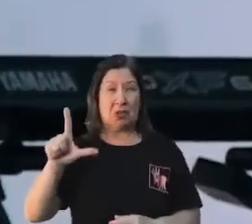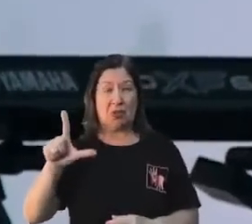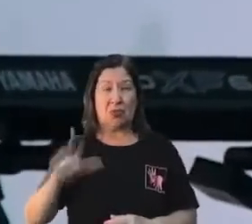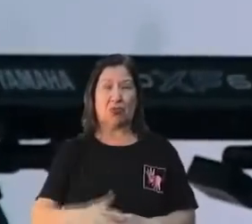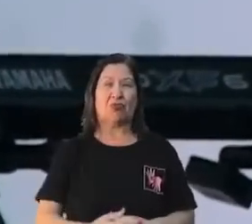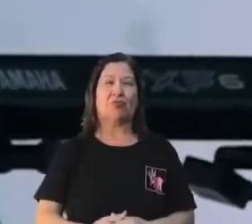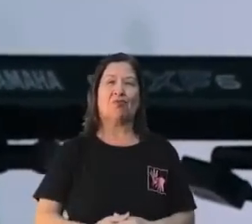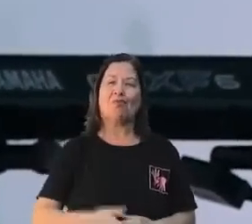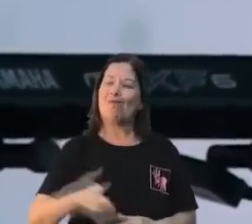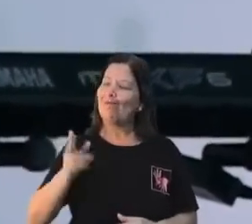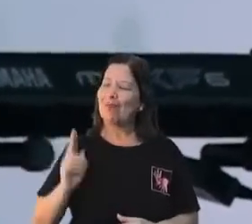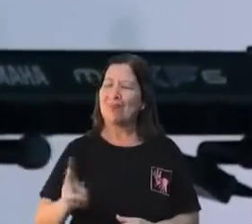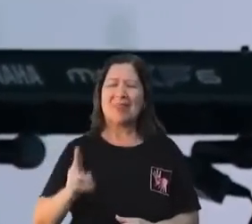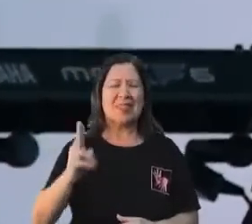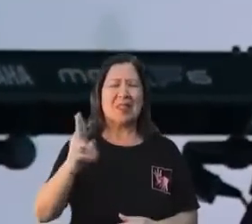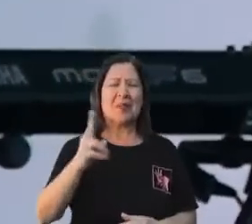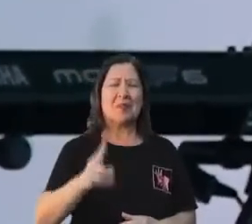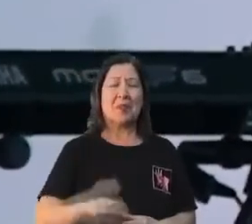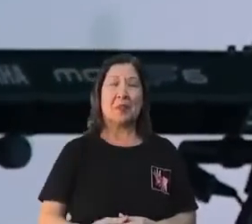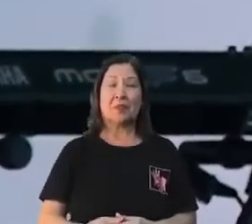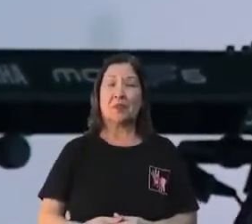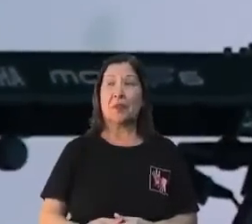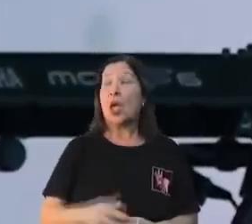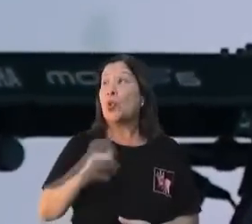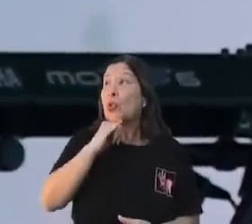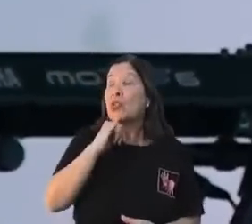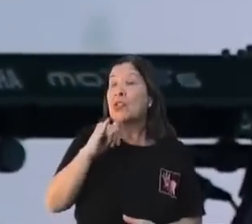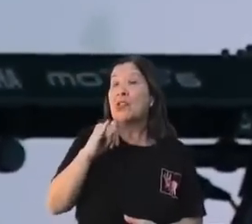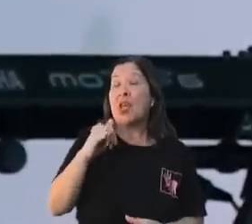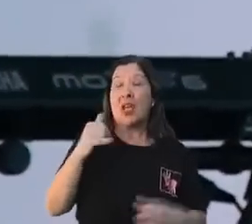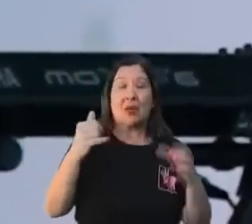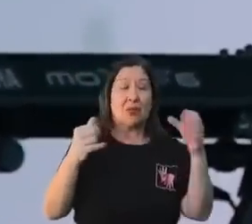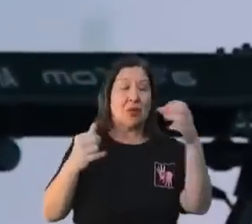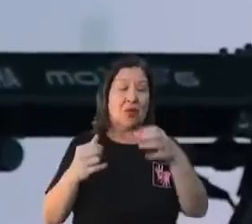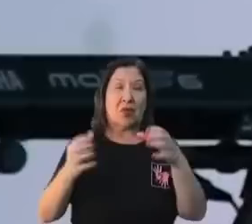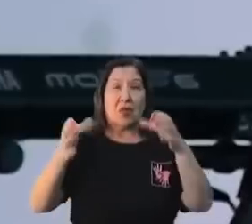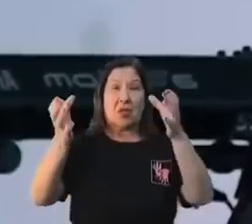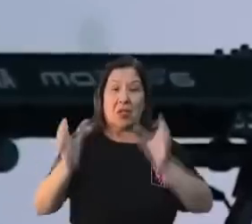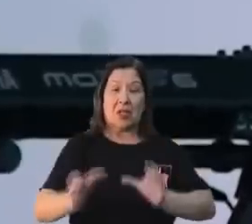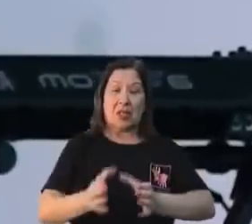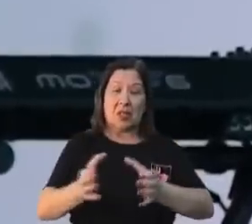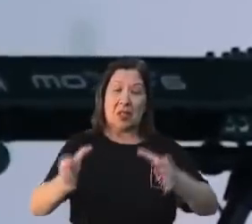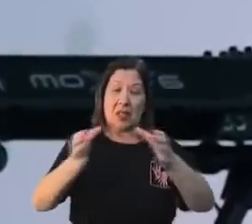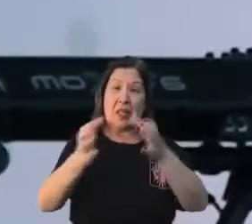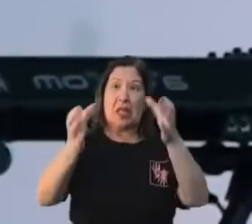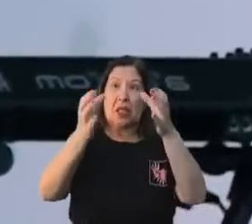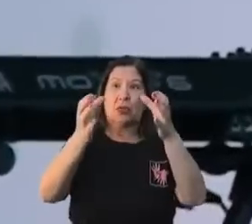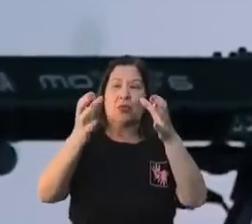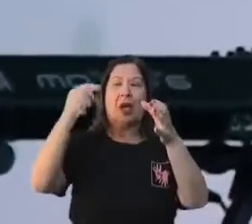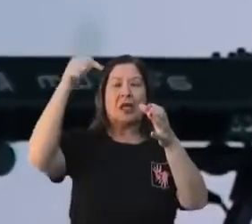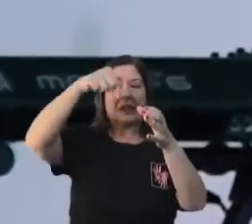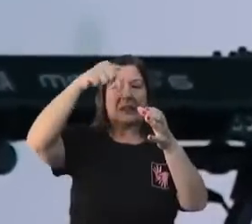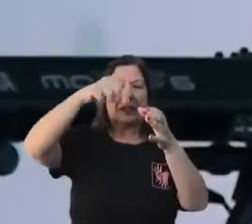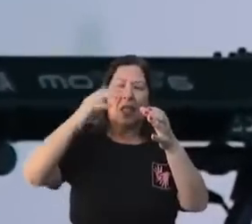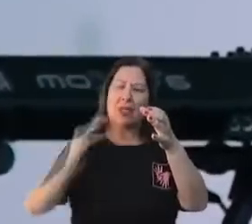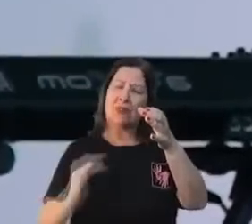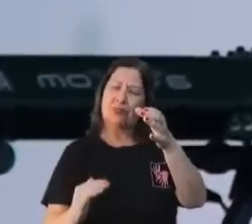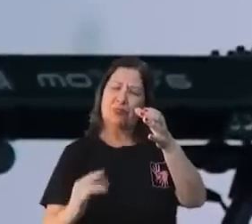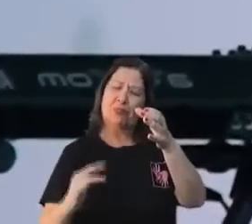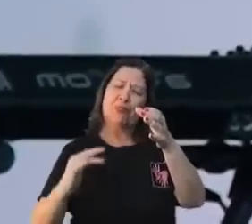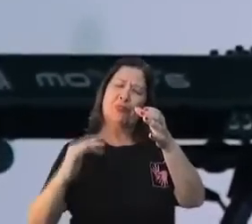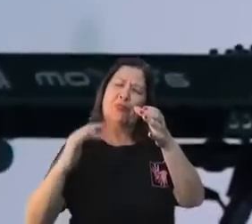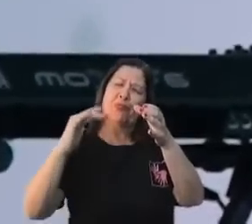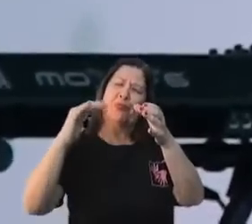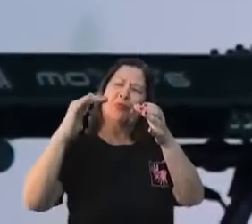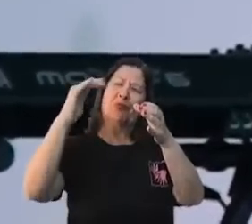libras. Estou falando que dentro desse vaso ornamental, que está cheio, tem em torno de